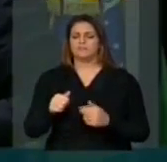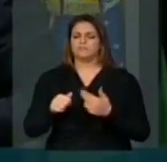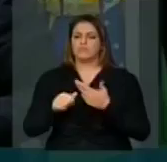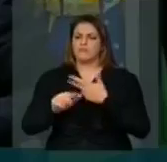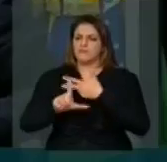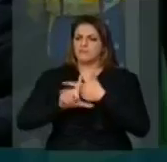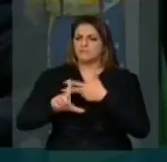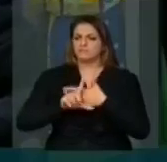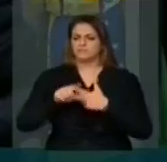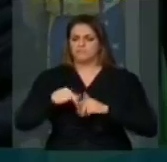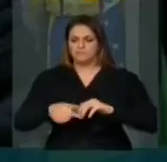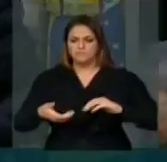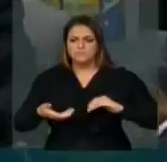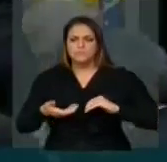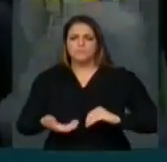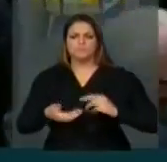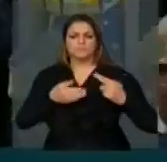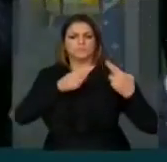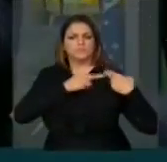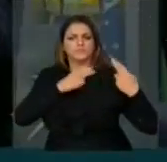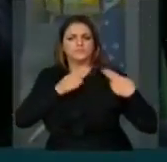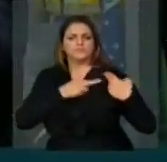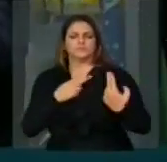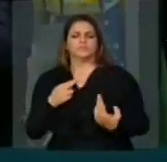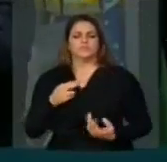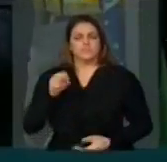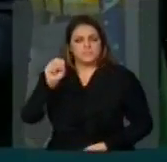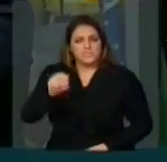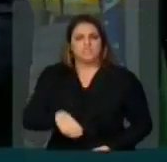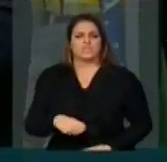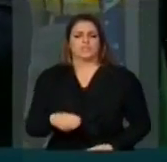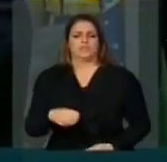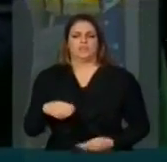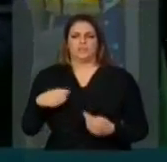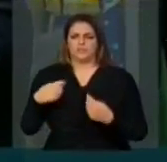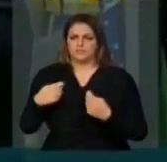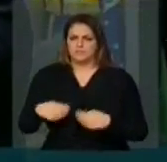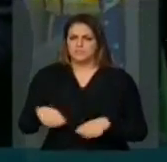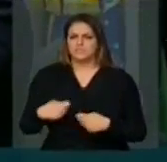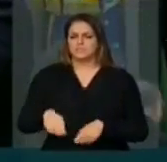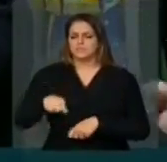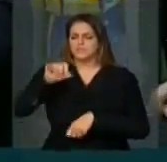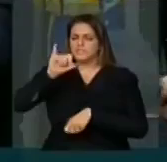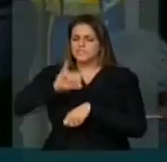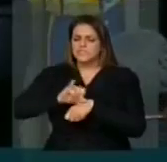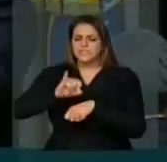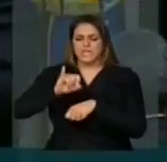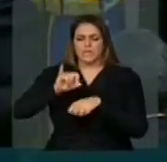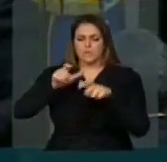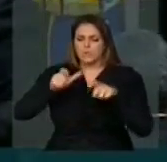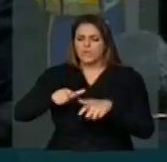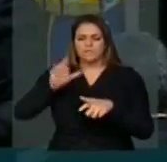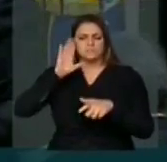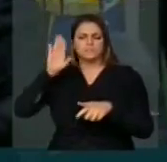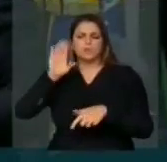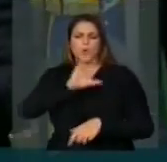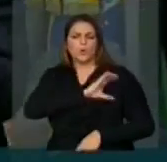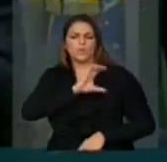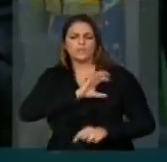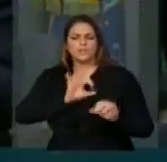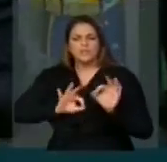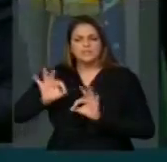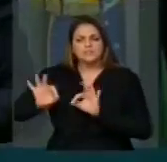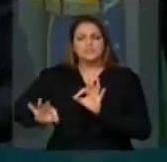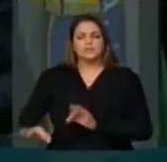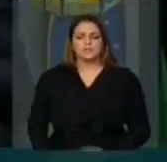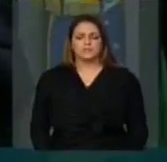das suas responsabilidades, nós temos sim que ter um centro de coordenação das instituições. E